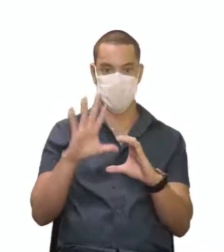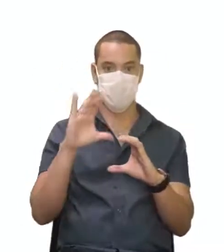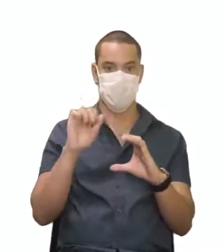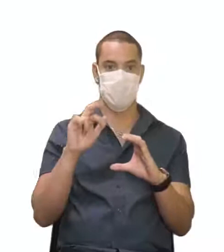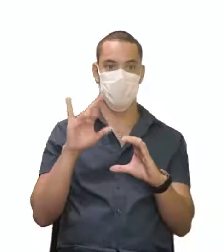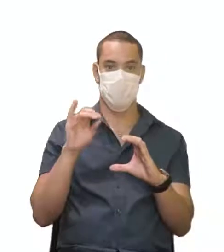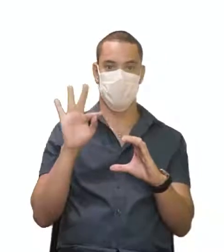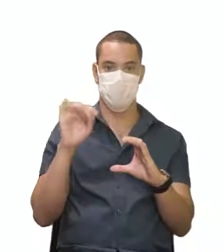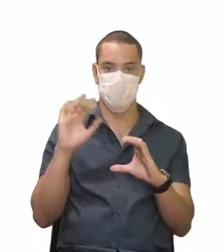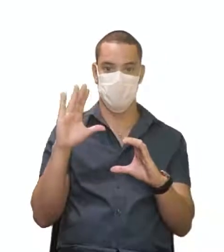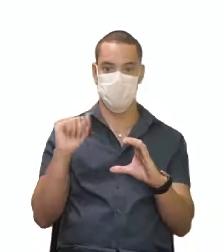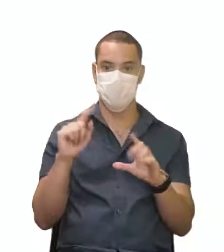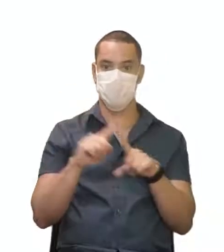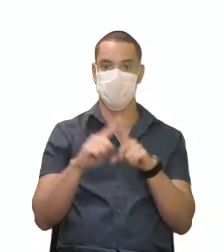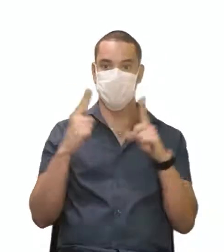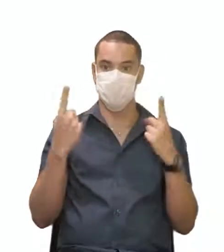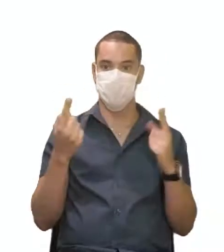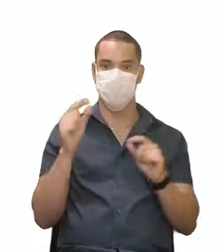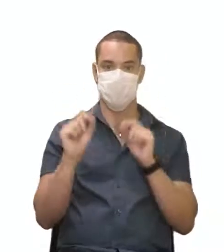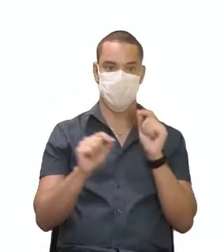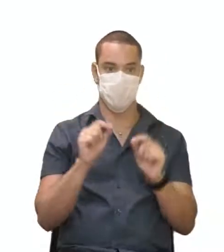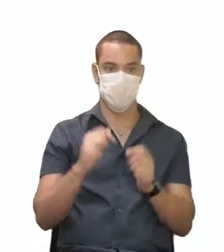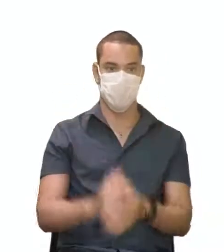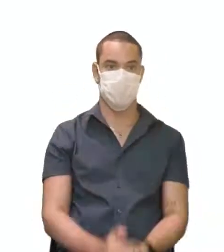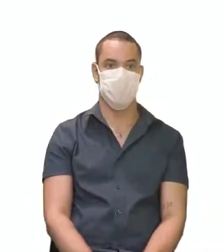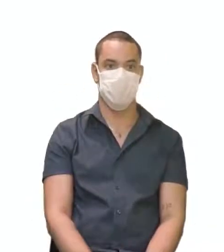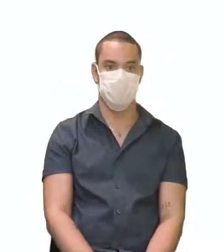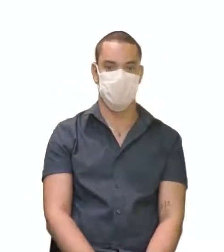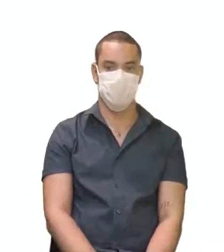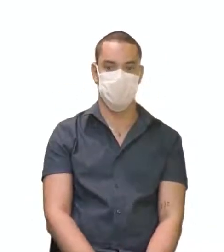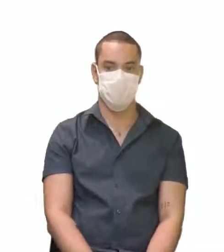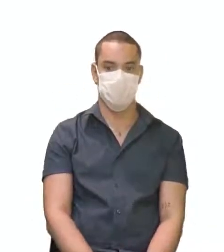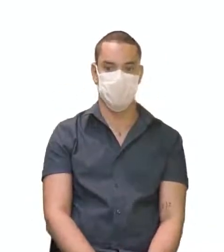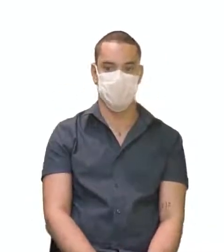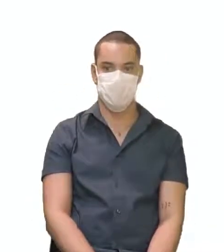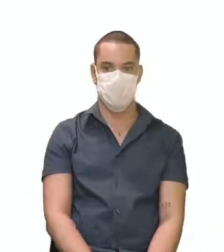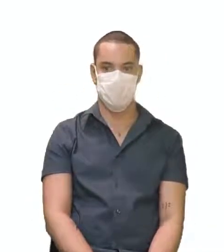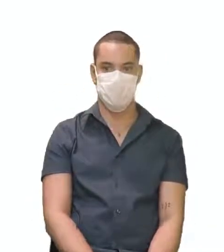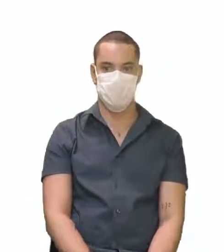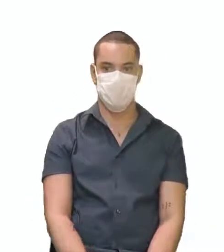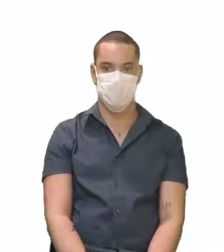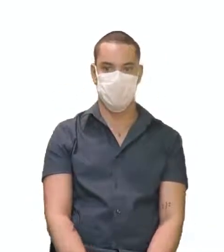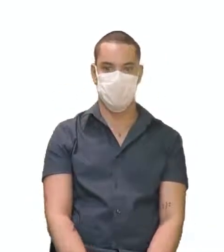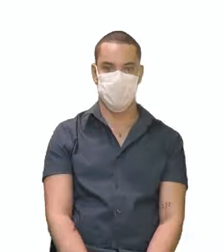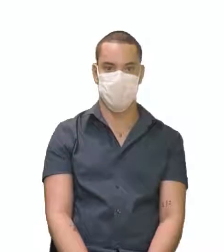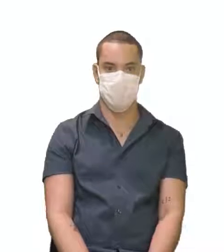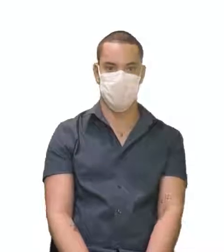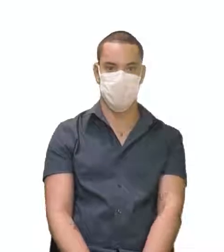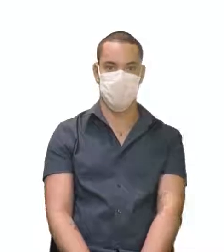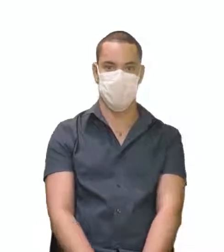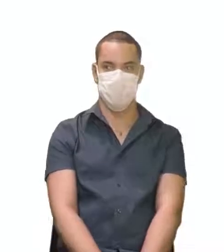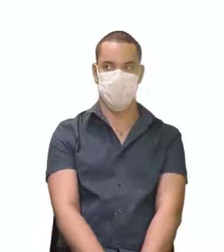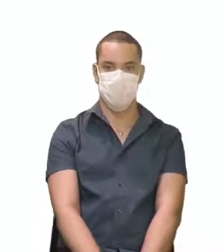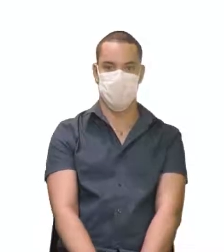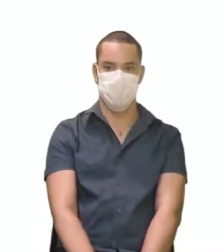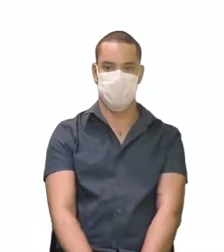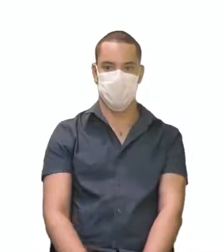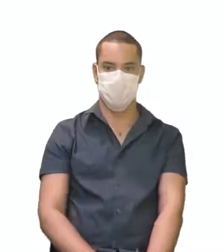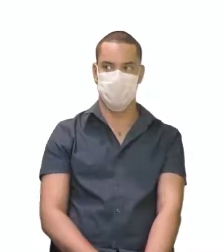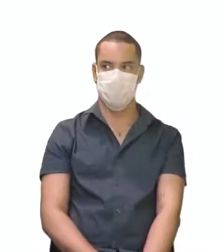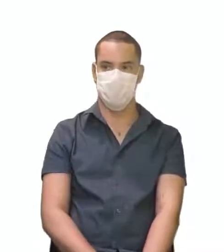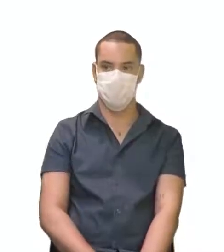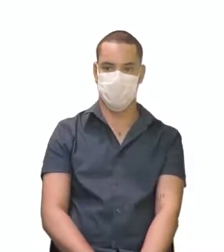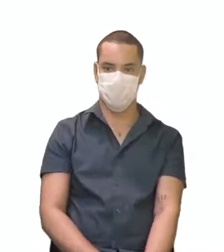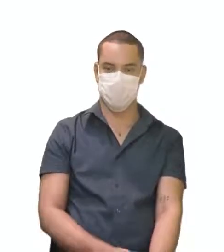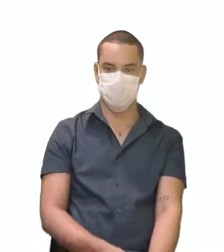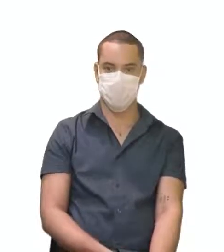carioteca. Só que agora a gente está vendo que nós temos dois núcleos. Ainda não aconteceu a divisão citoplasmática, tá